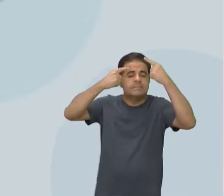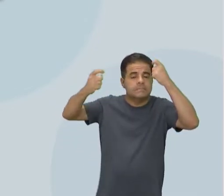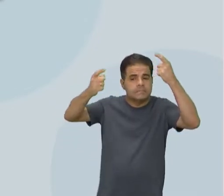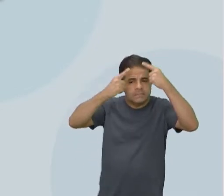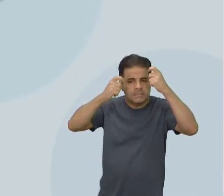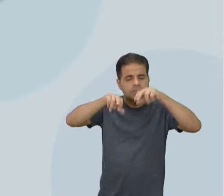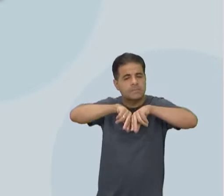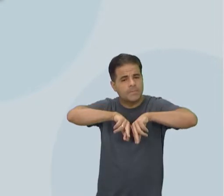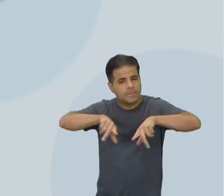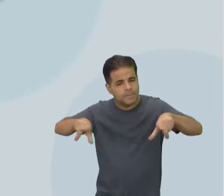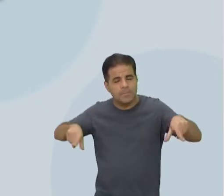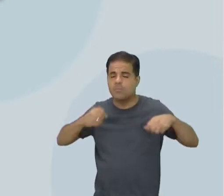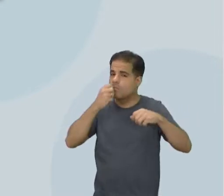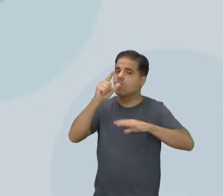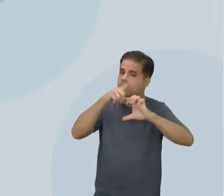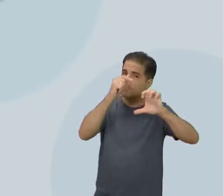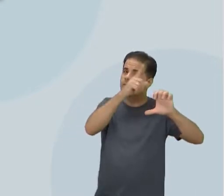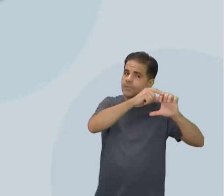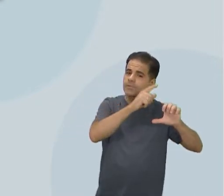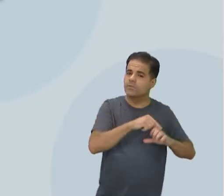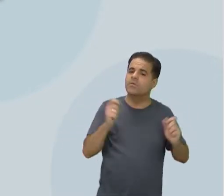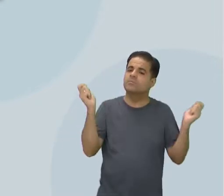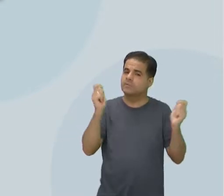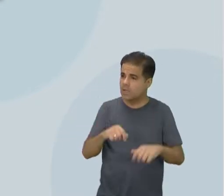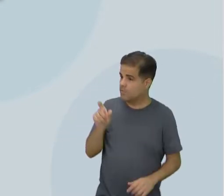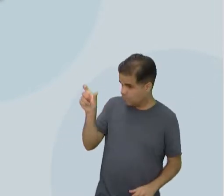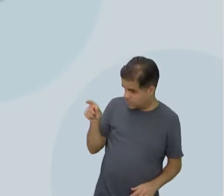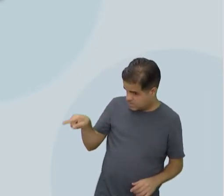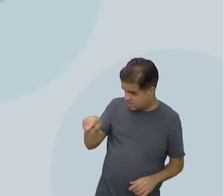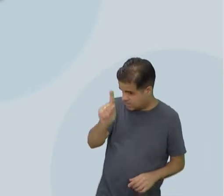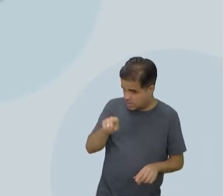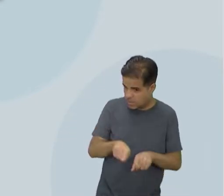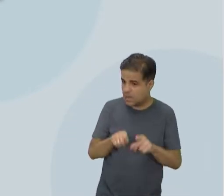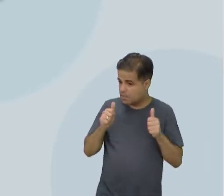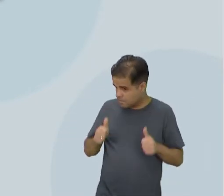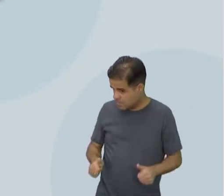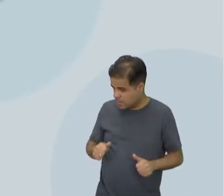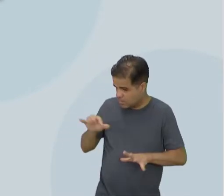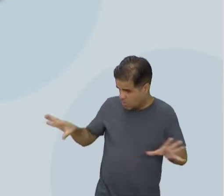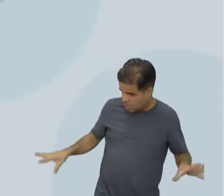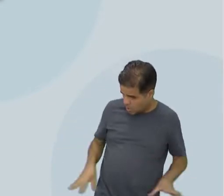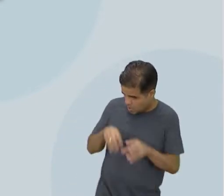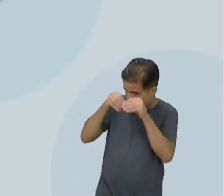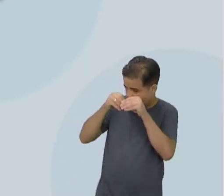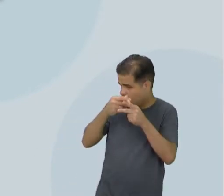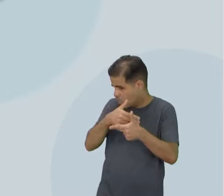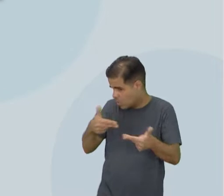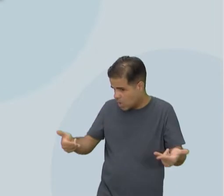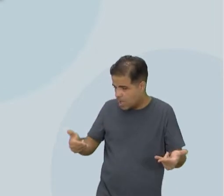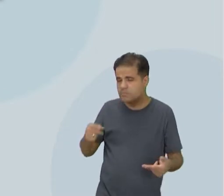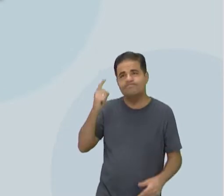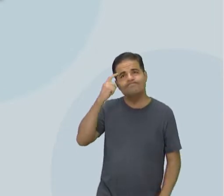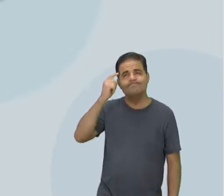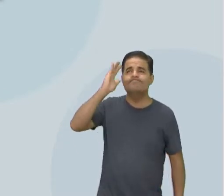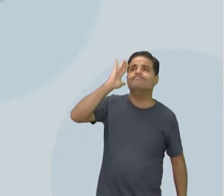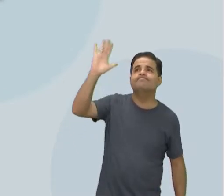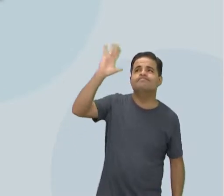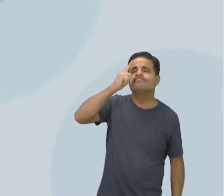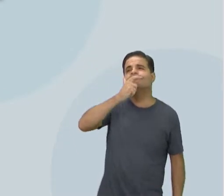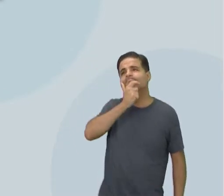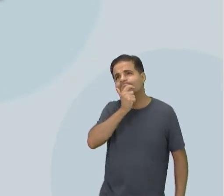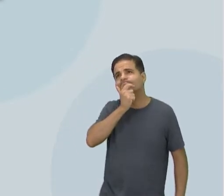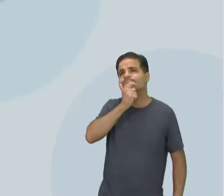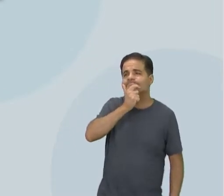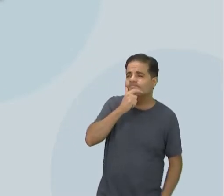de características de um bom empreendedor. Tá? E você também, Janaína, você completaria alguma coisa aí? Ai, deixa eu pensar aqui. Poxa vida, agora